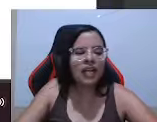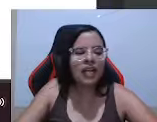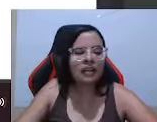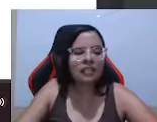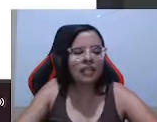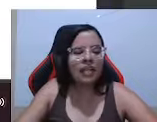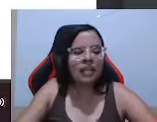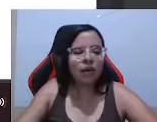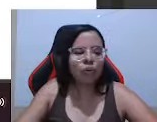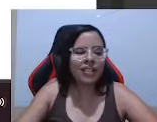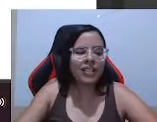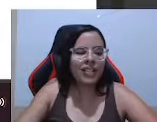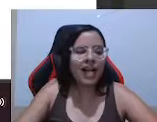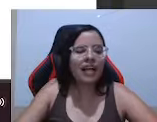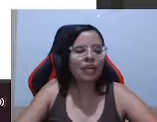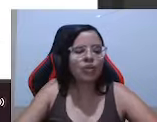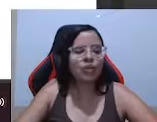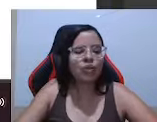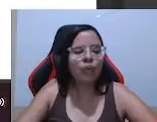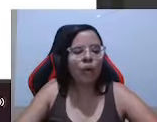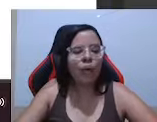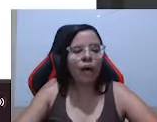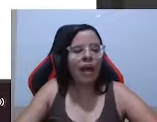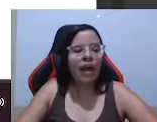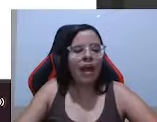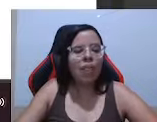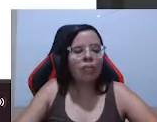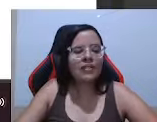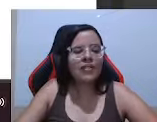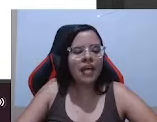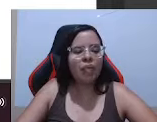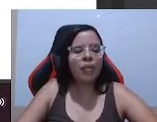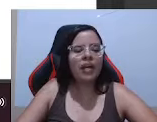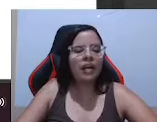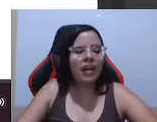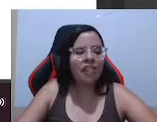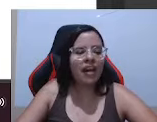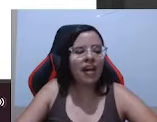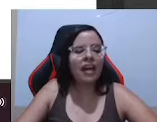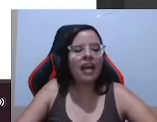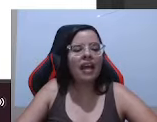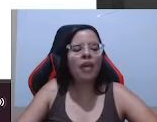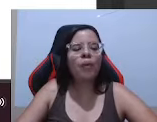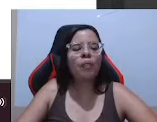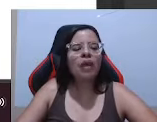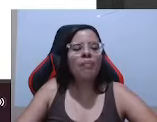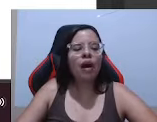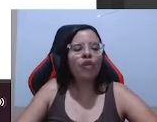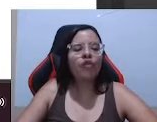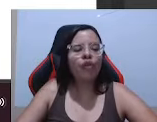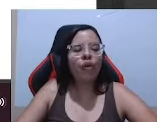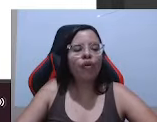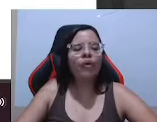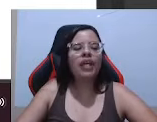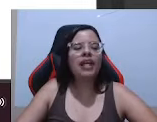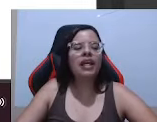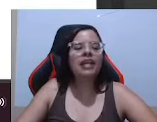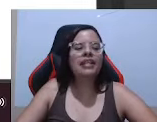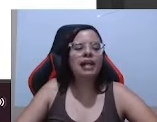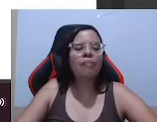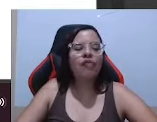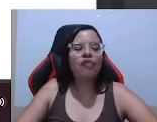anos iniciais, tem autores clássicos, como, por exemplo, Eliane Cavaleiro, Paulo